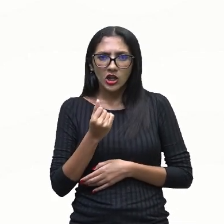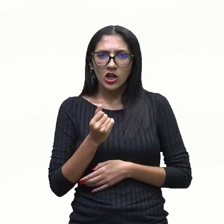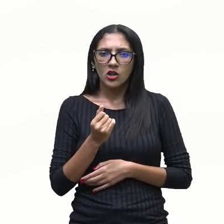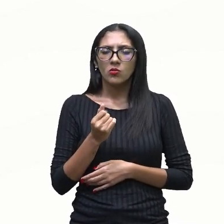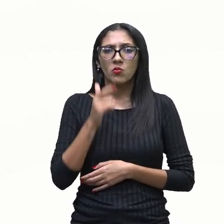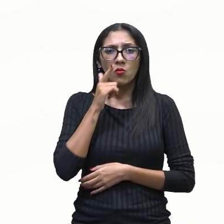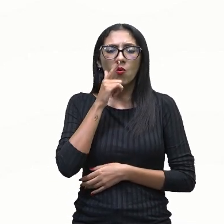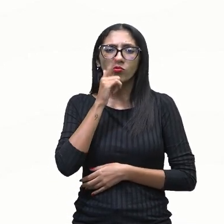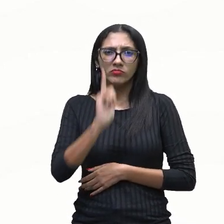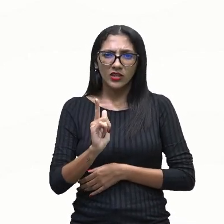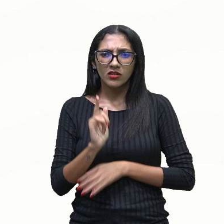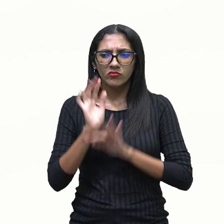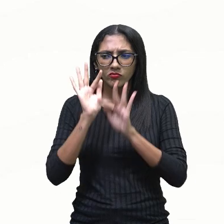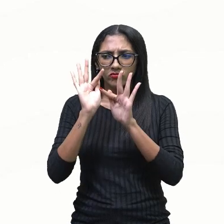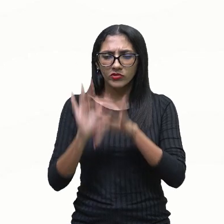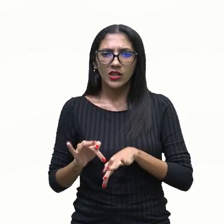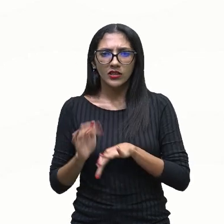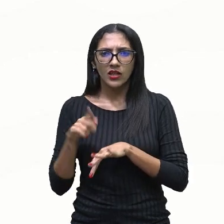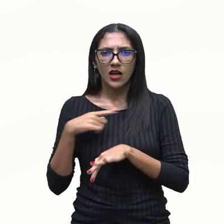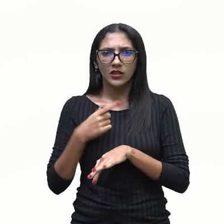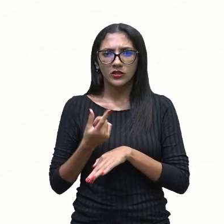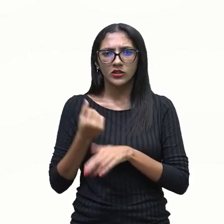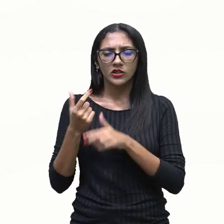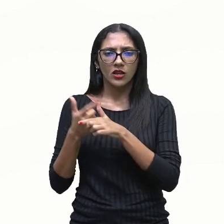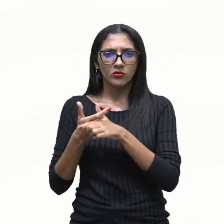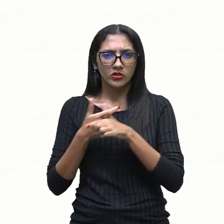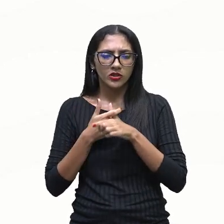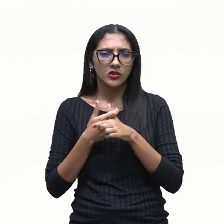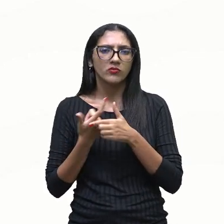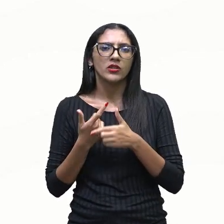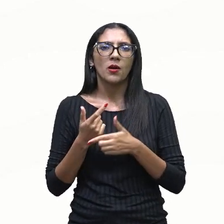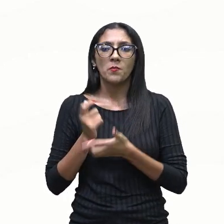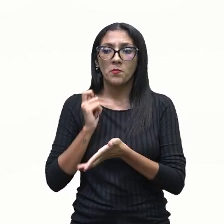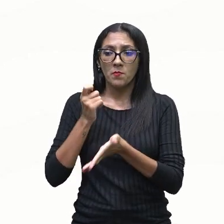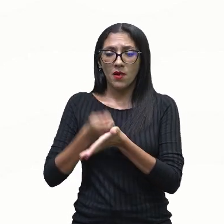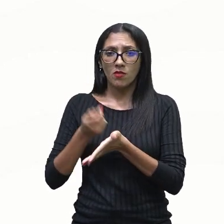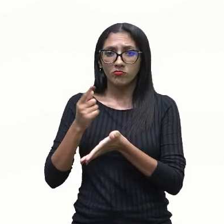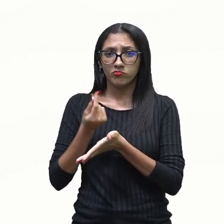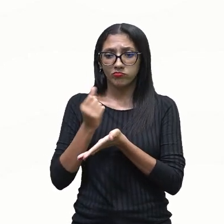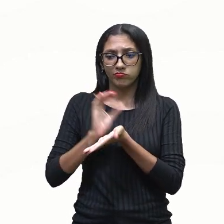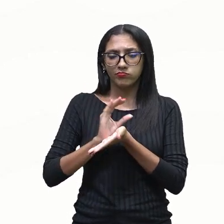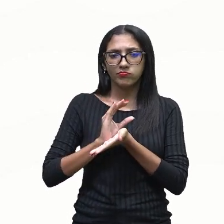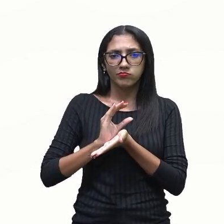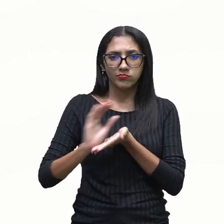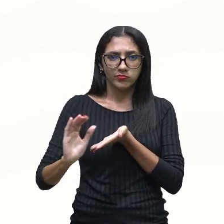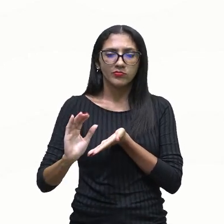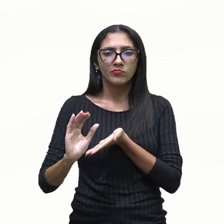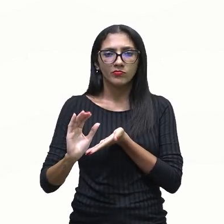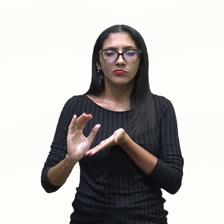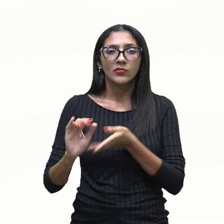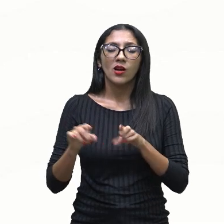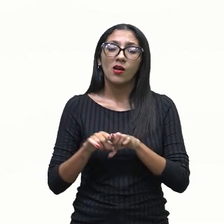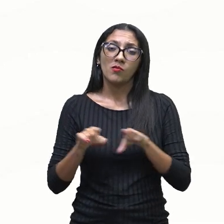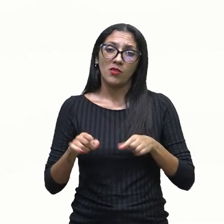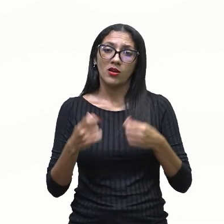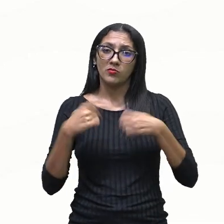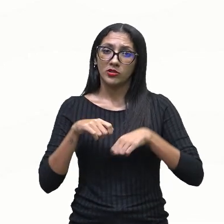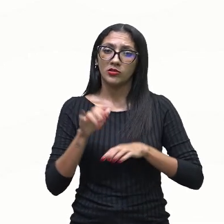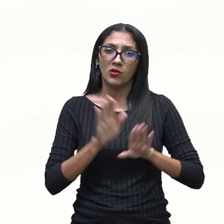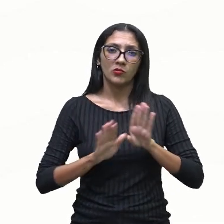consiga finalizar o seu débito, a sua dívida, pagando esse valor, mas, independente